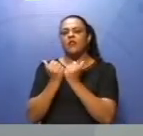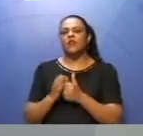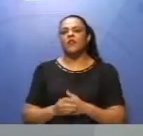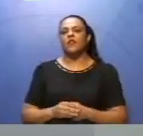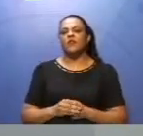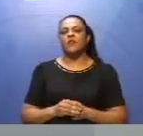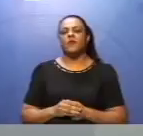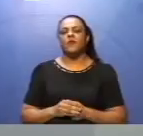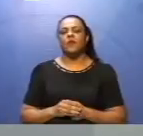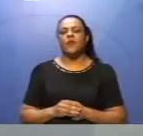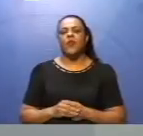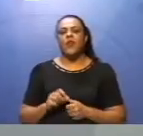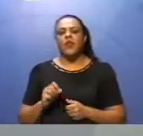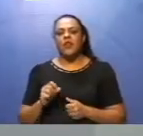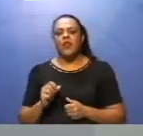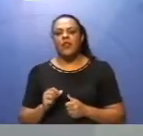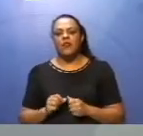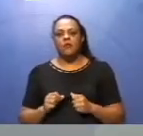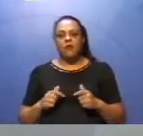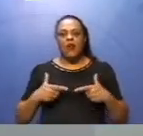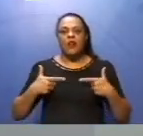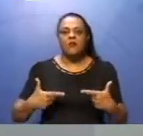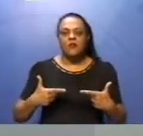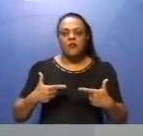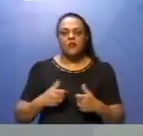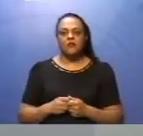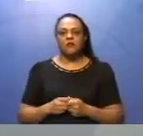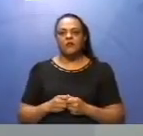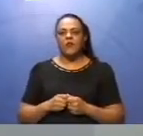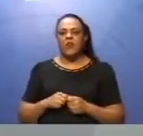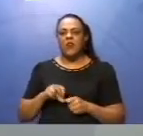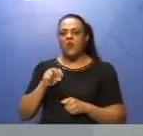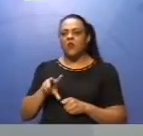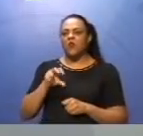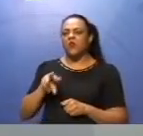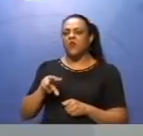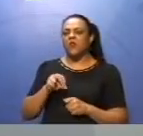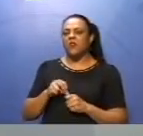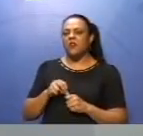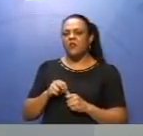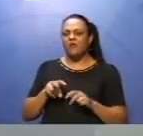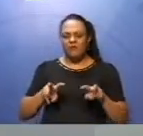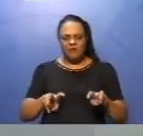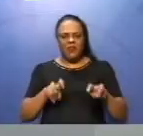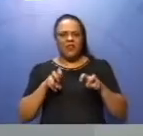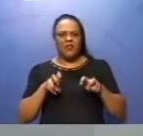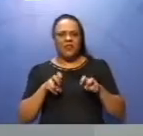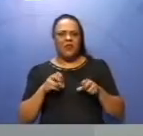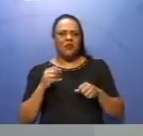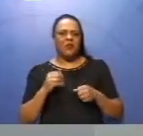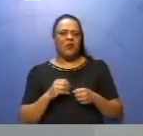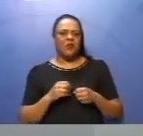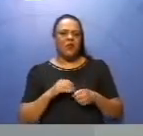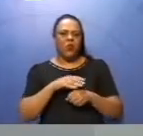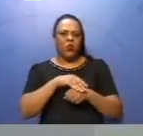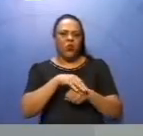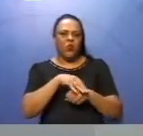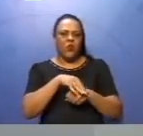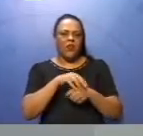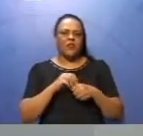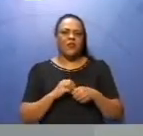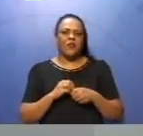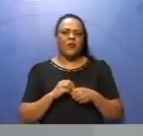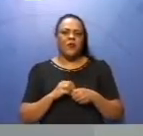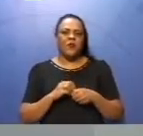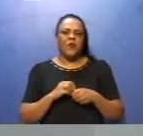ele vai reagir a esse organismo estranho, ele vai identificar como um invasor e ele vai